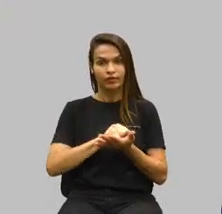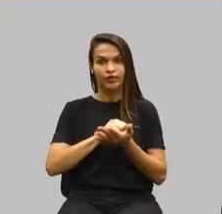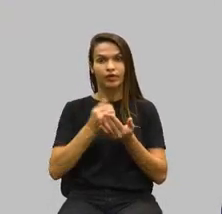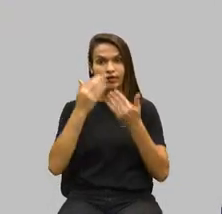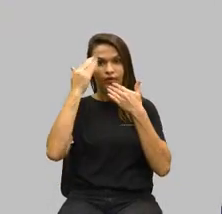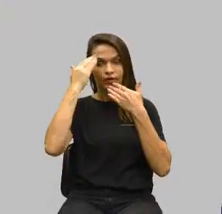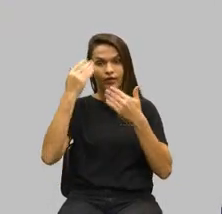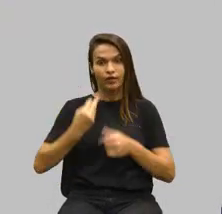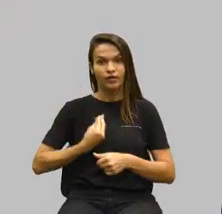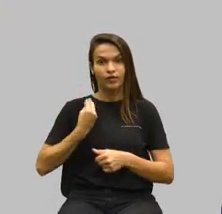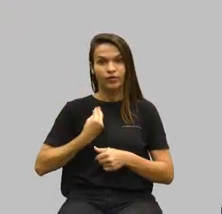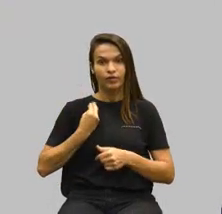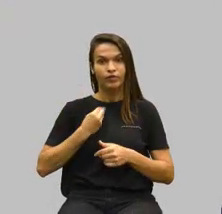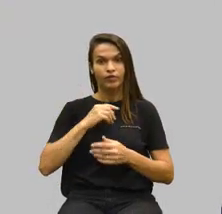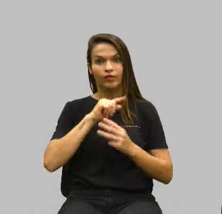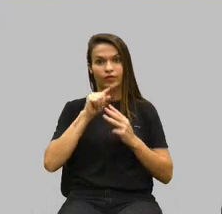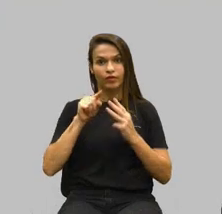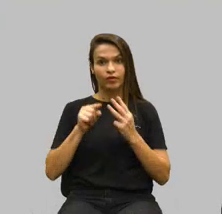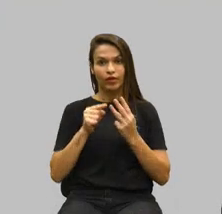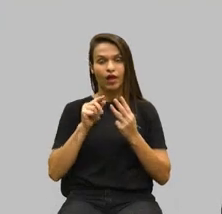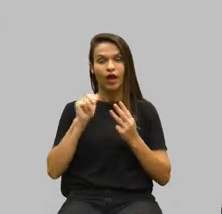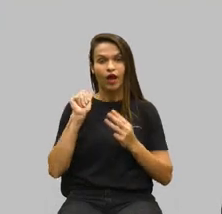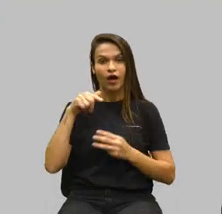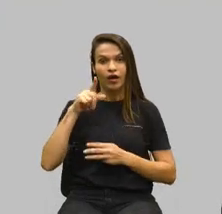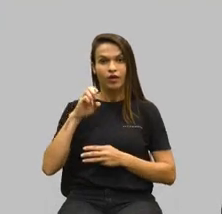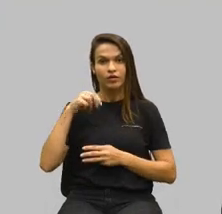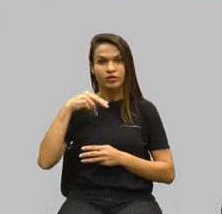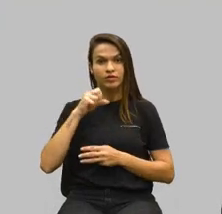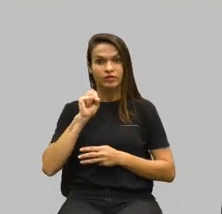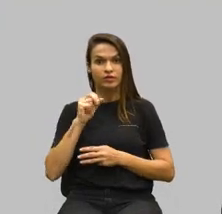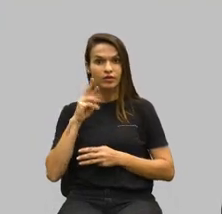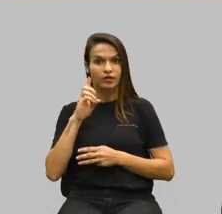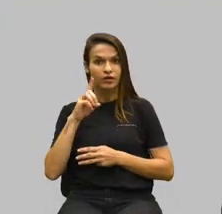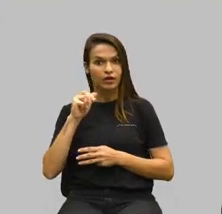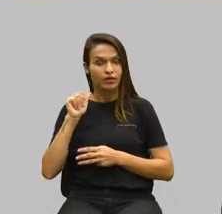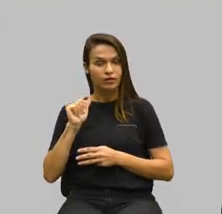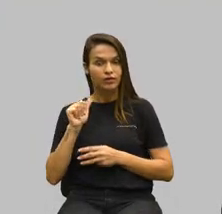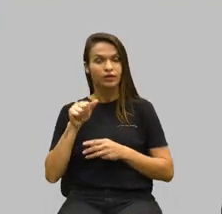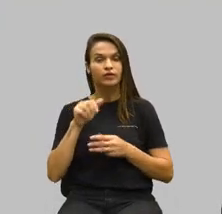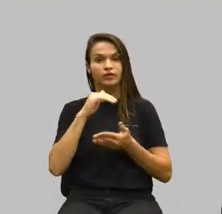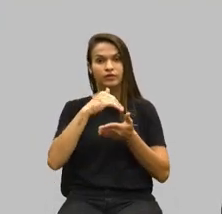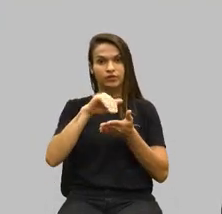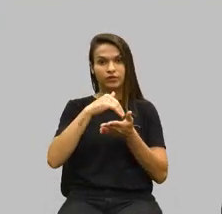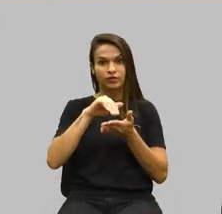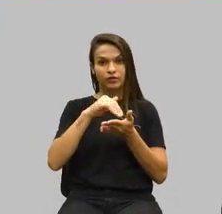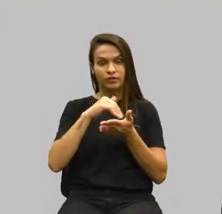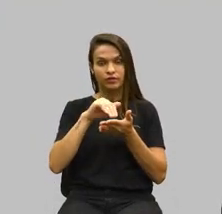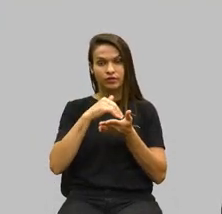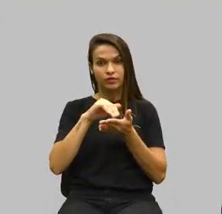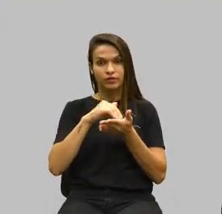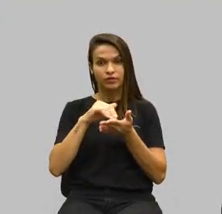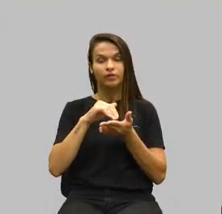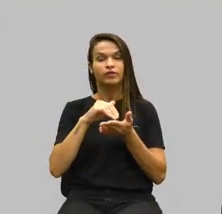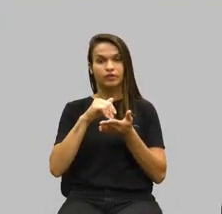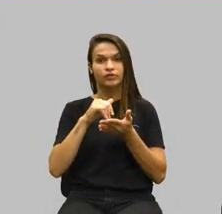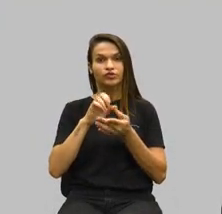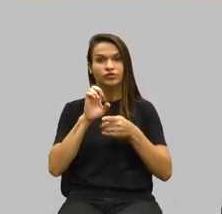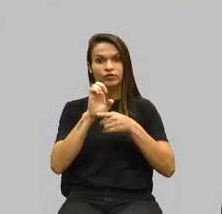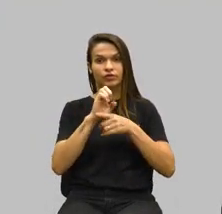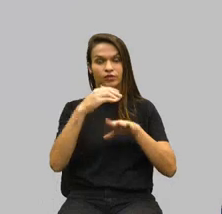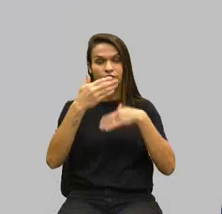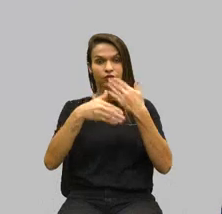presença da excelentíssima senhora Alessandra Diniz Portela Silva Ira secretária da Secretaria de Estado de